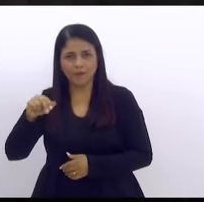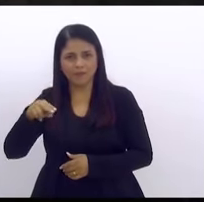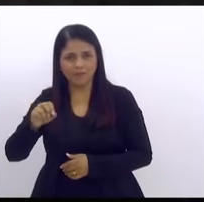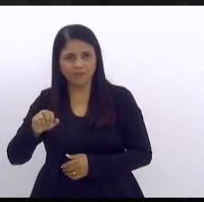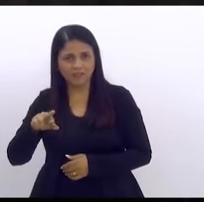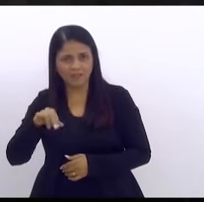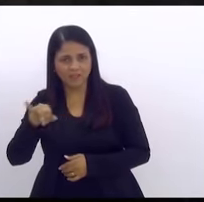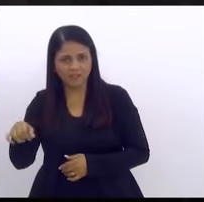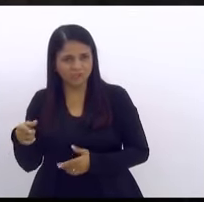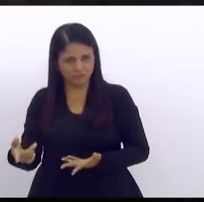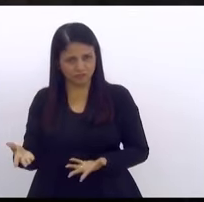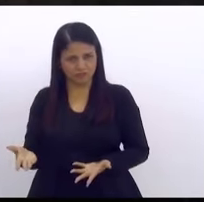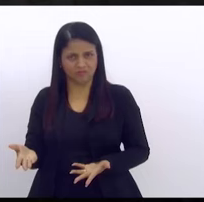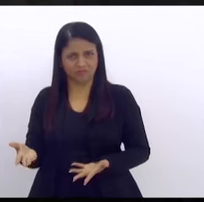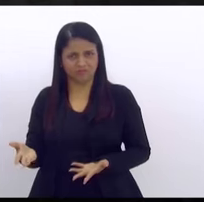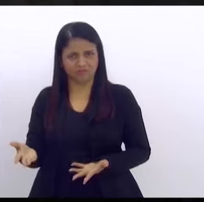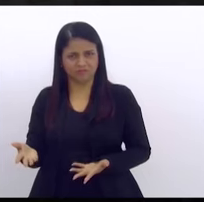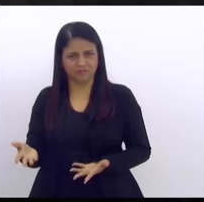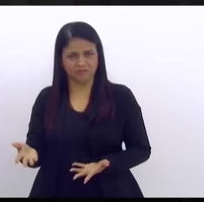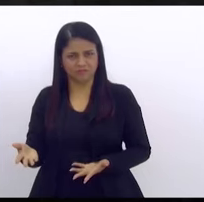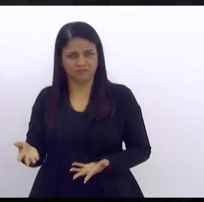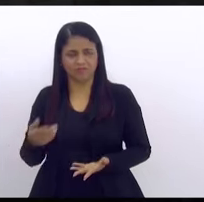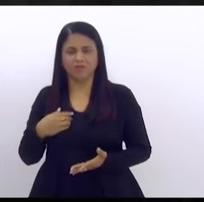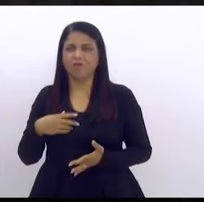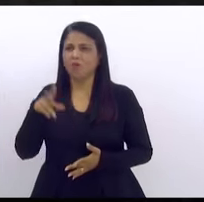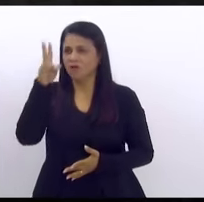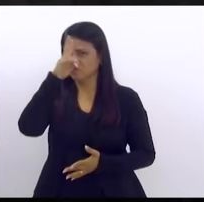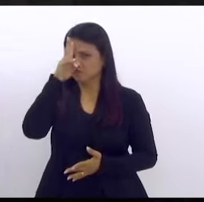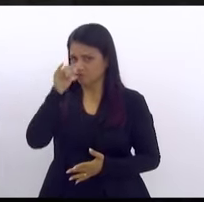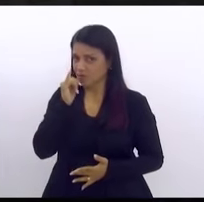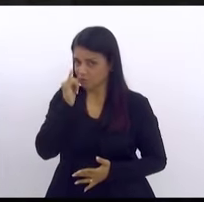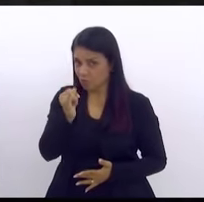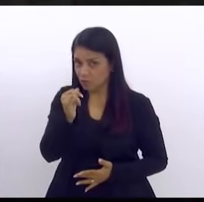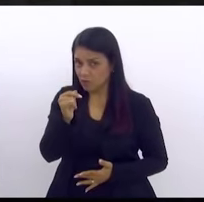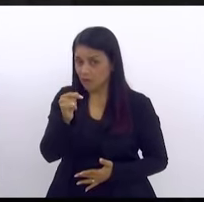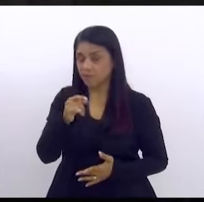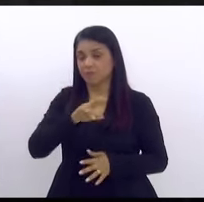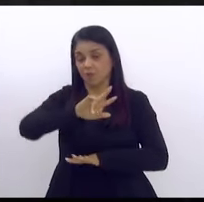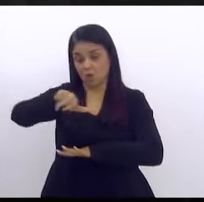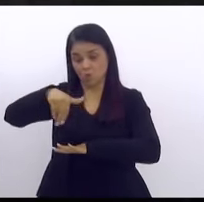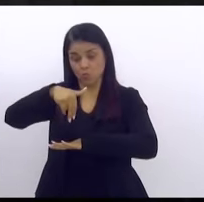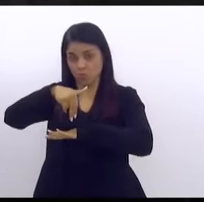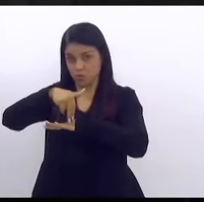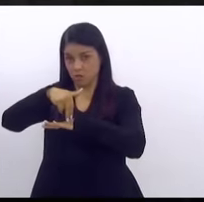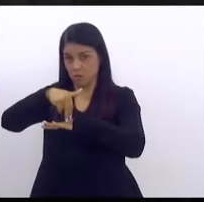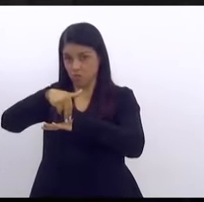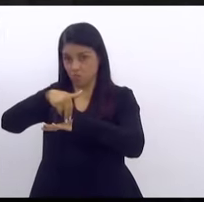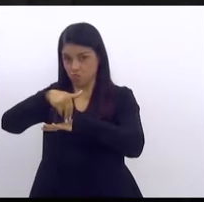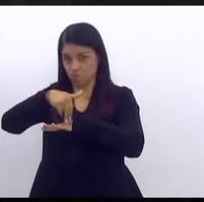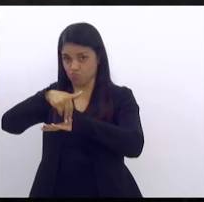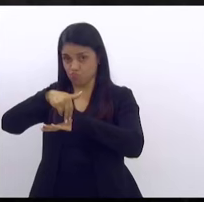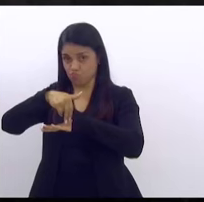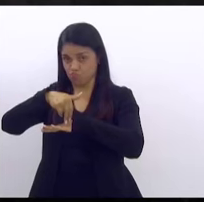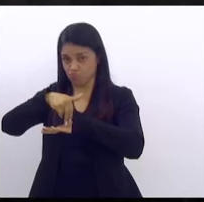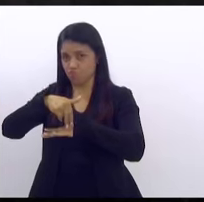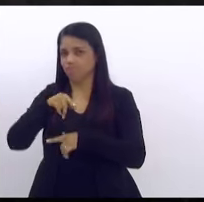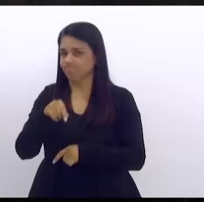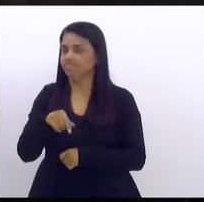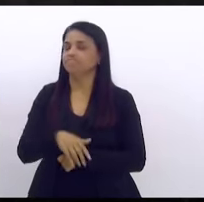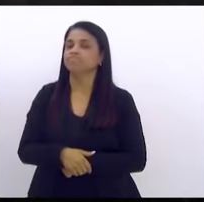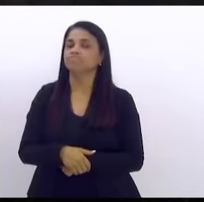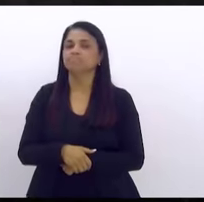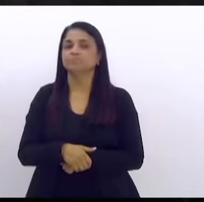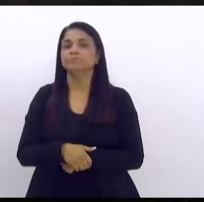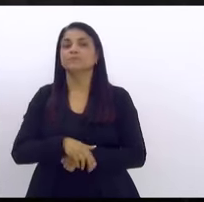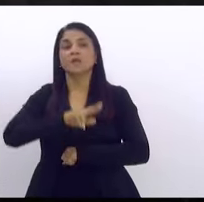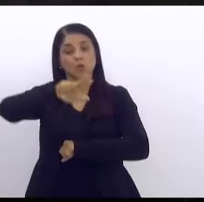eu acabo. Olha como é que era a gula da União, historicamente, cada vez mais.